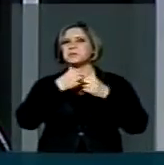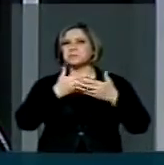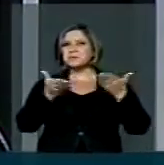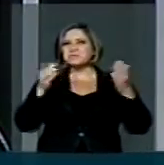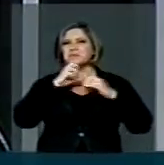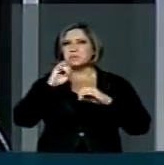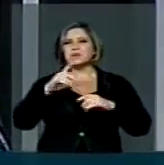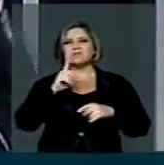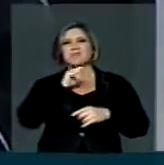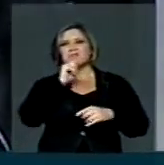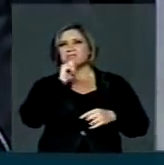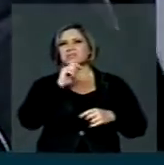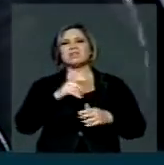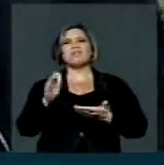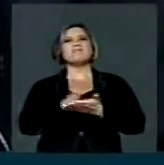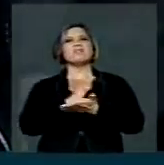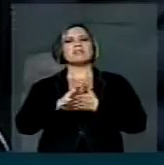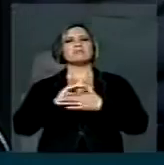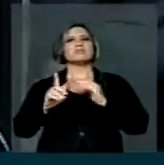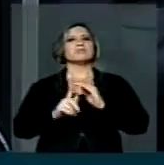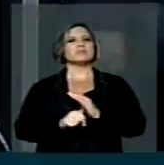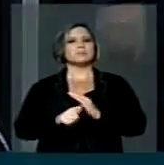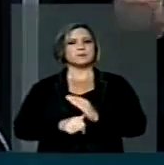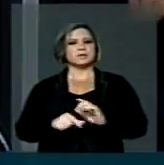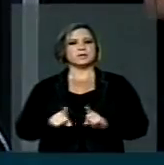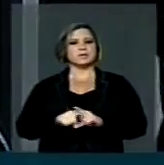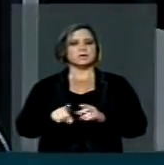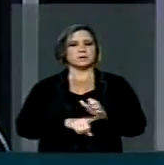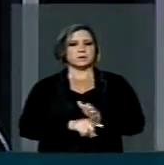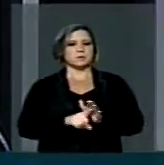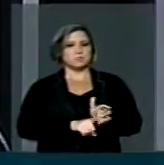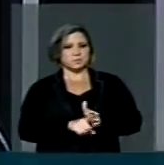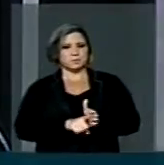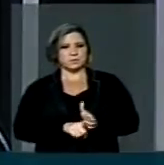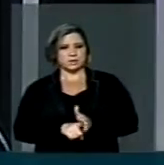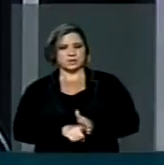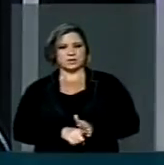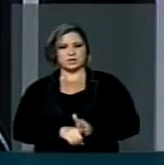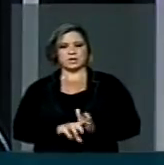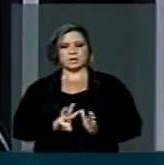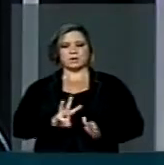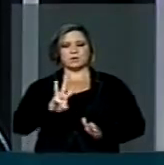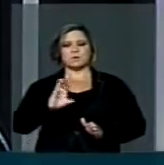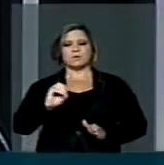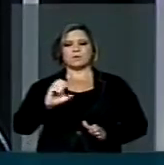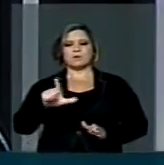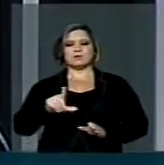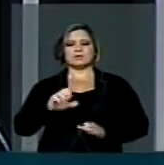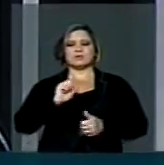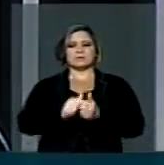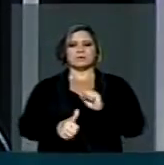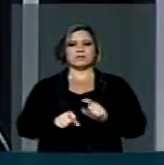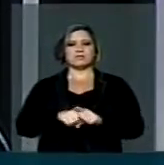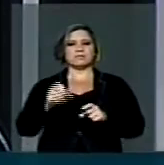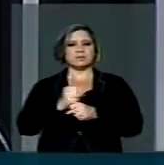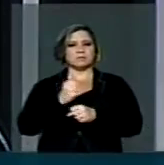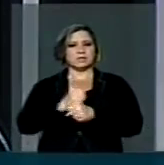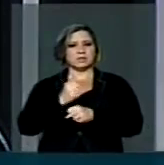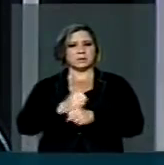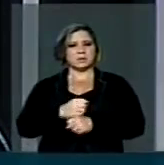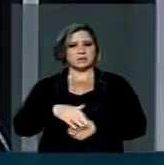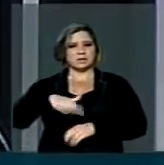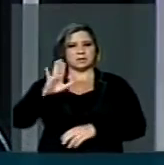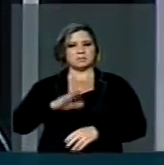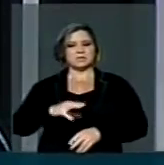casos, entregues com atraso. Segundo o levantamento feito pela UOL Esporte, o financiamento das obras da Copa aumentou em